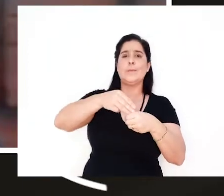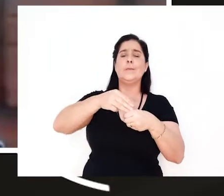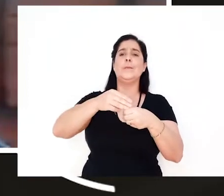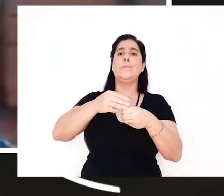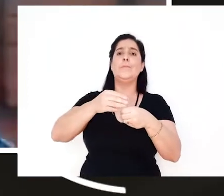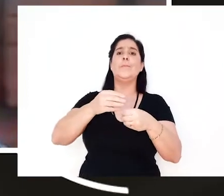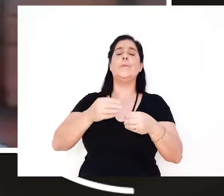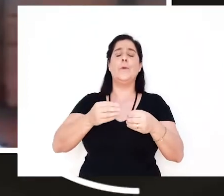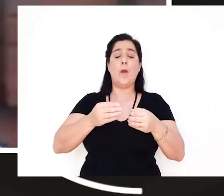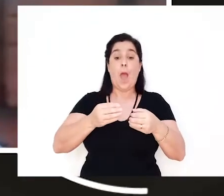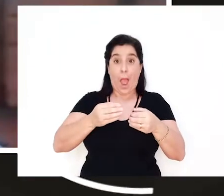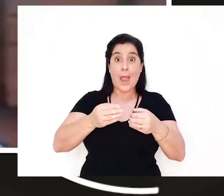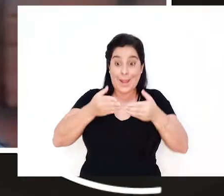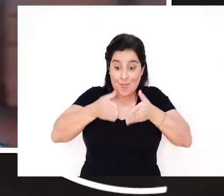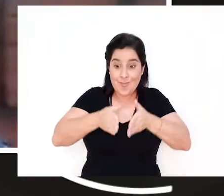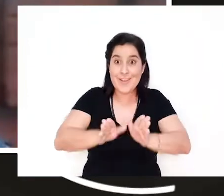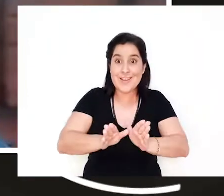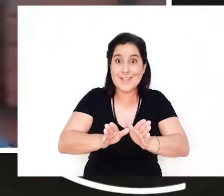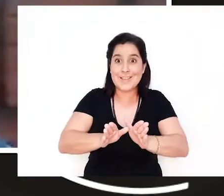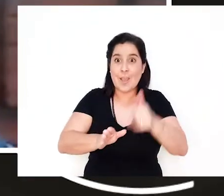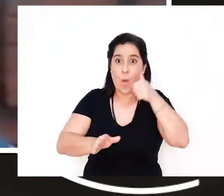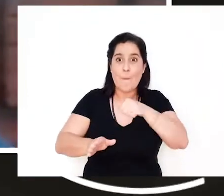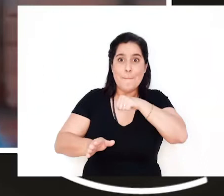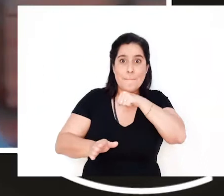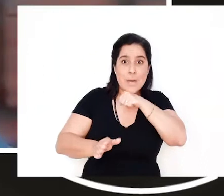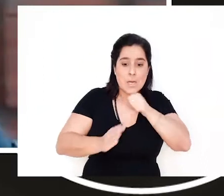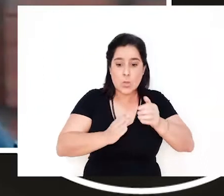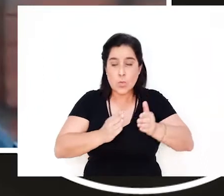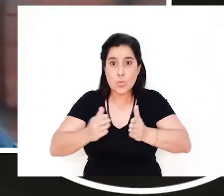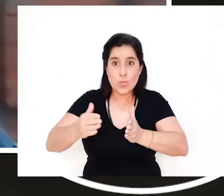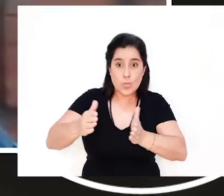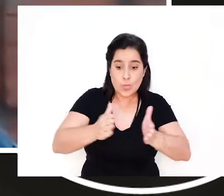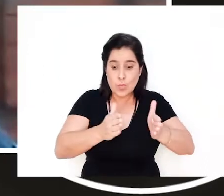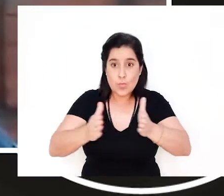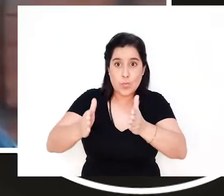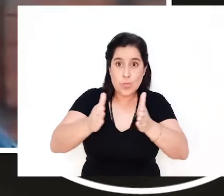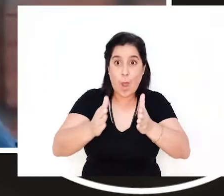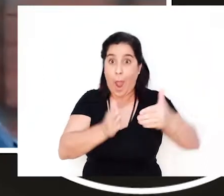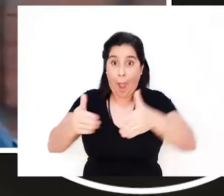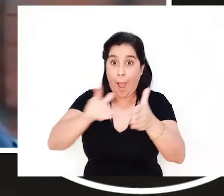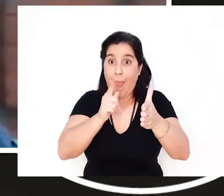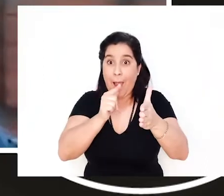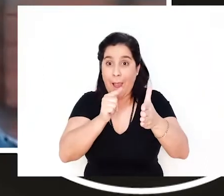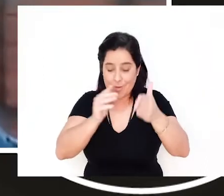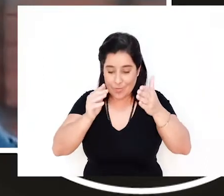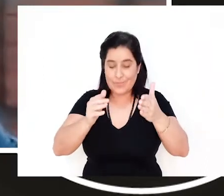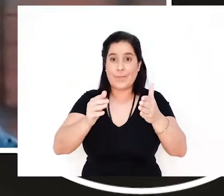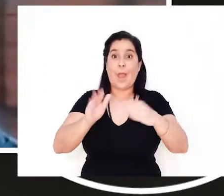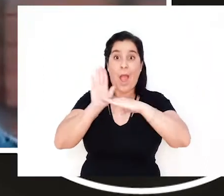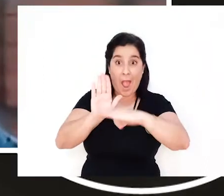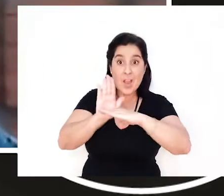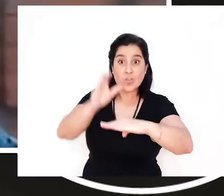município. Ela nasceu na beira do lago, nascida por parteira, sua tia, né? Nasceu dentro da bolsa, envolvida numa